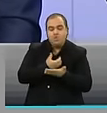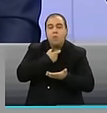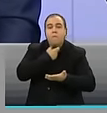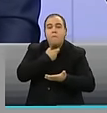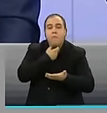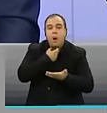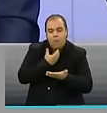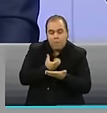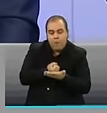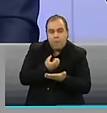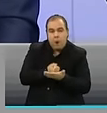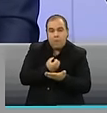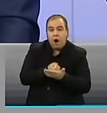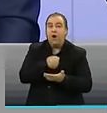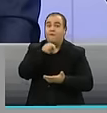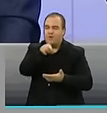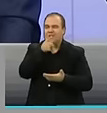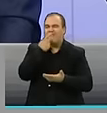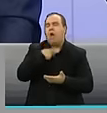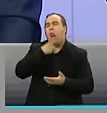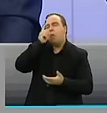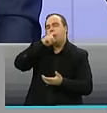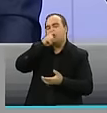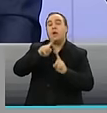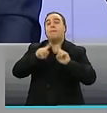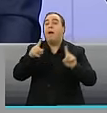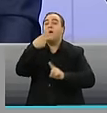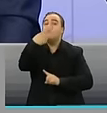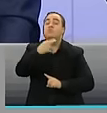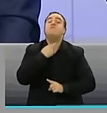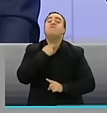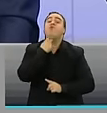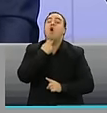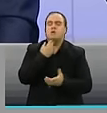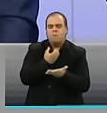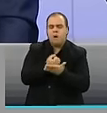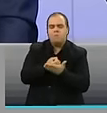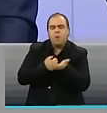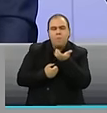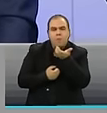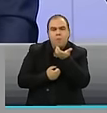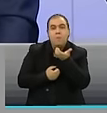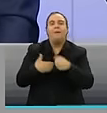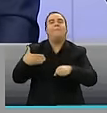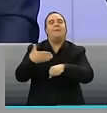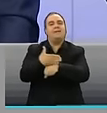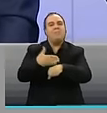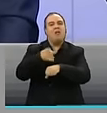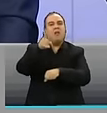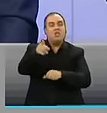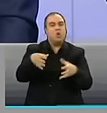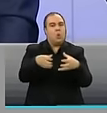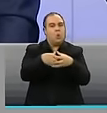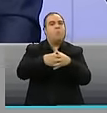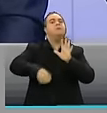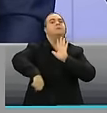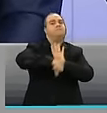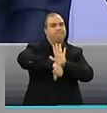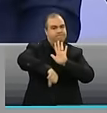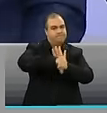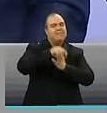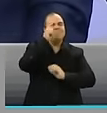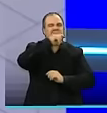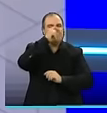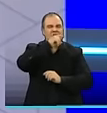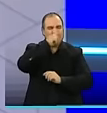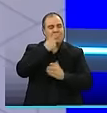voz, porque você é o M da mentira, mas está lá a sua voz participando ativamente dessa organização criminosa, a mentira tem